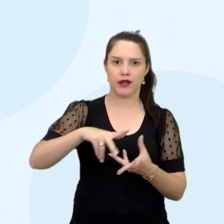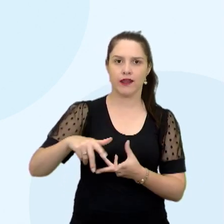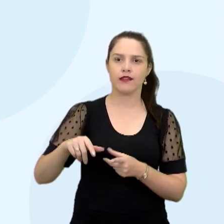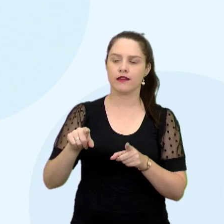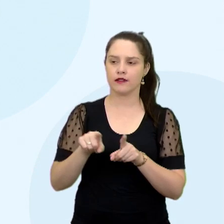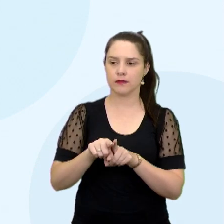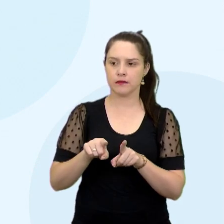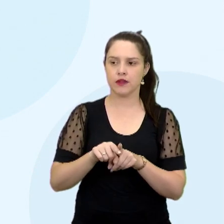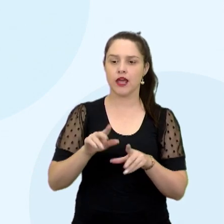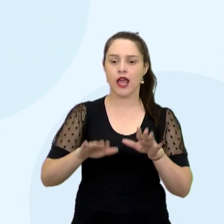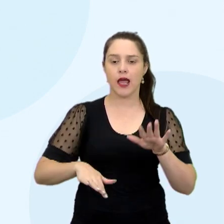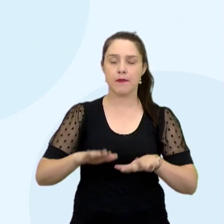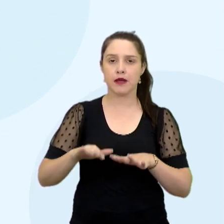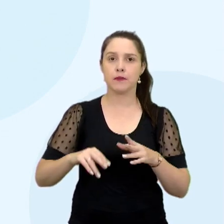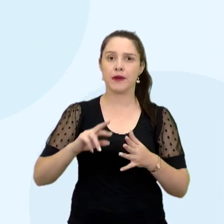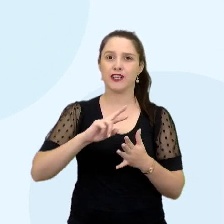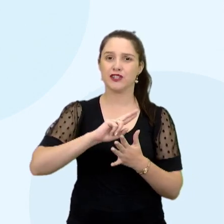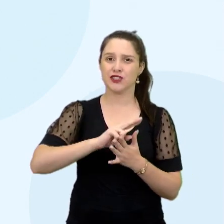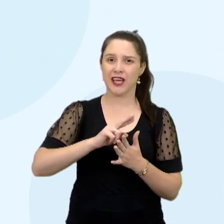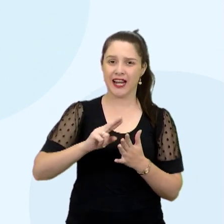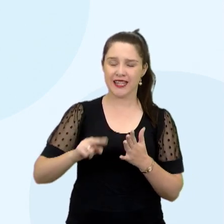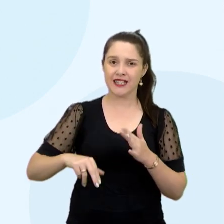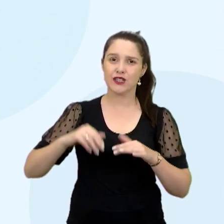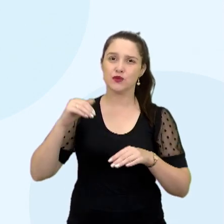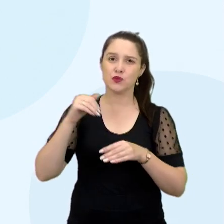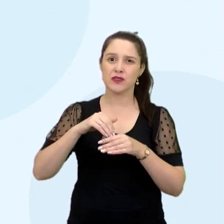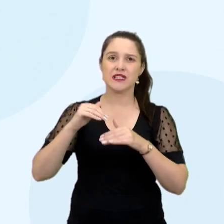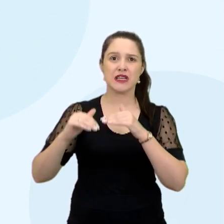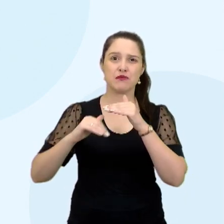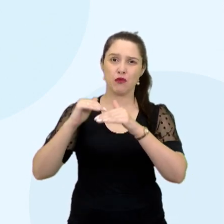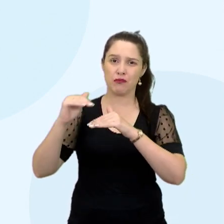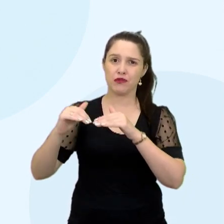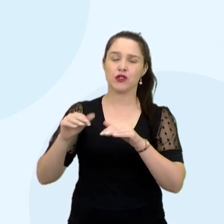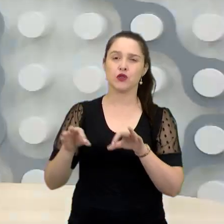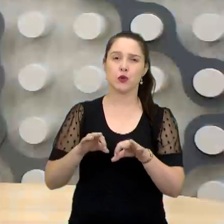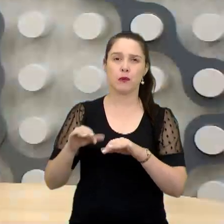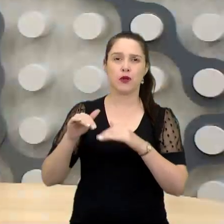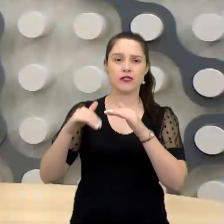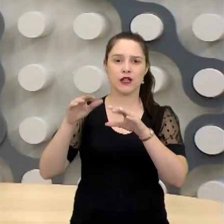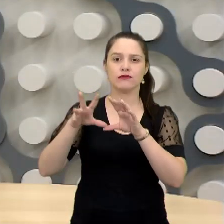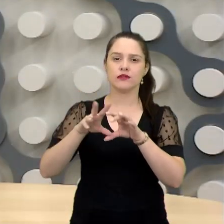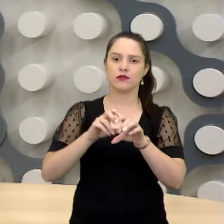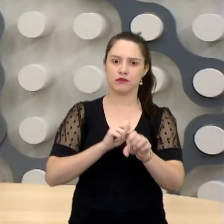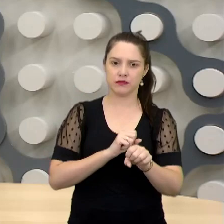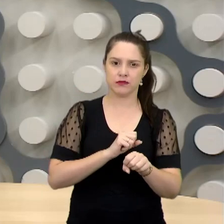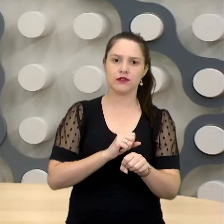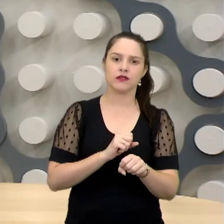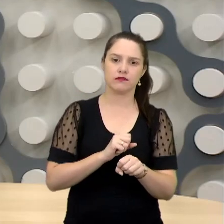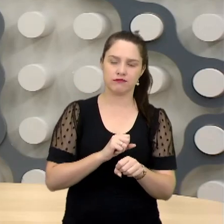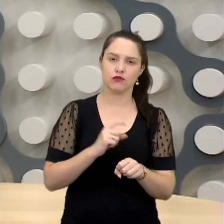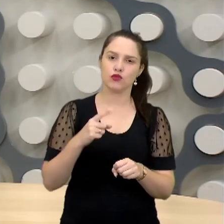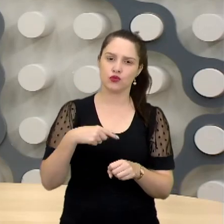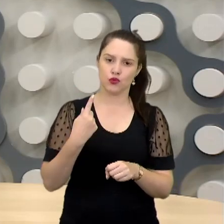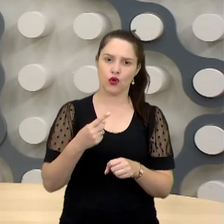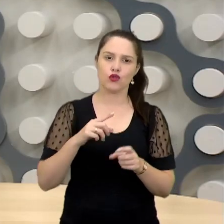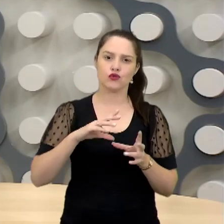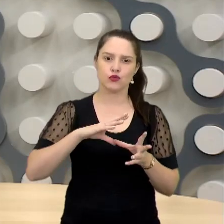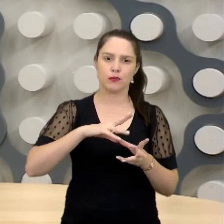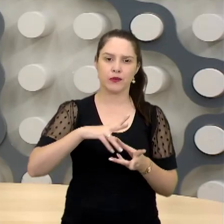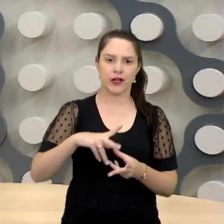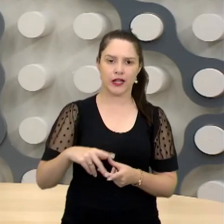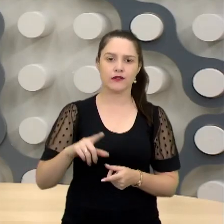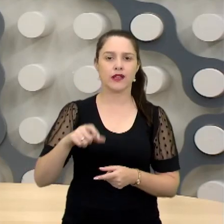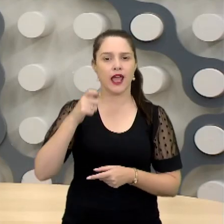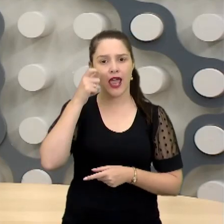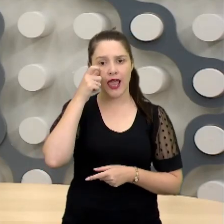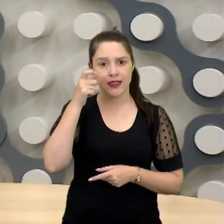boa parte das características que foram se evoluindo no processo aí da formação do nosso planeta. Então, é interessante, quando